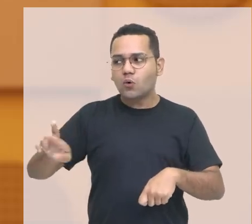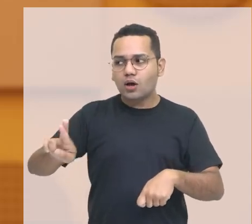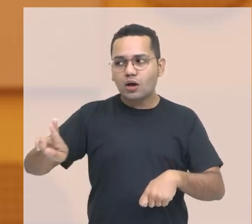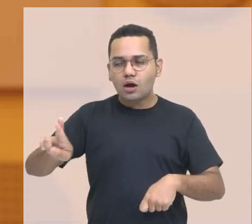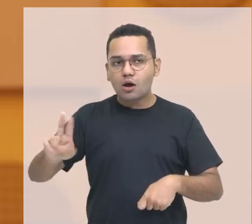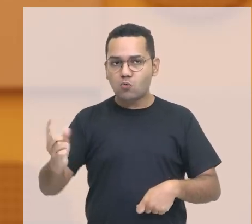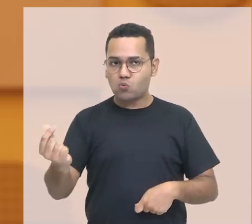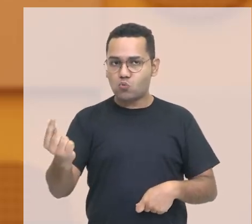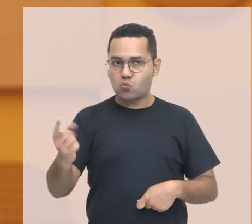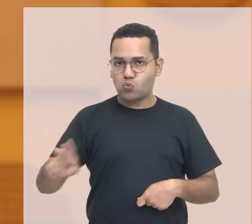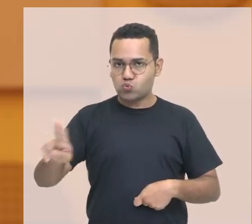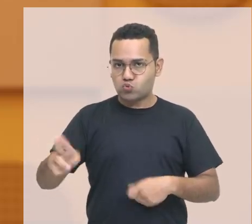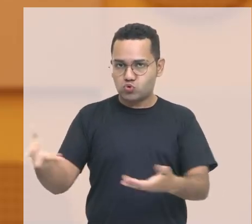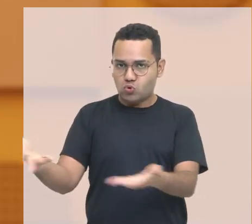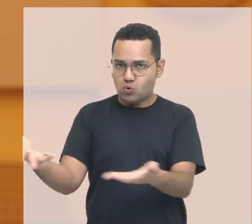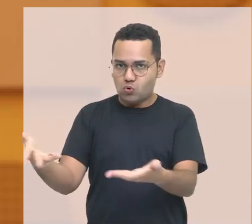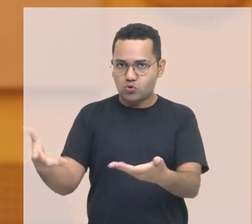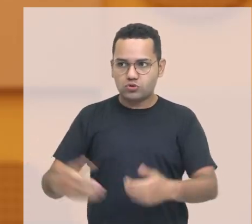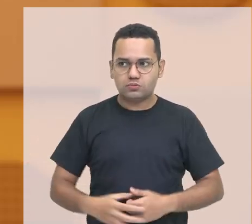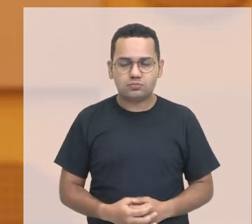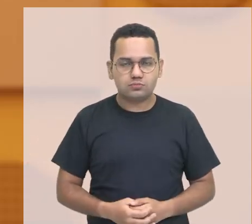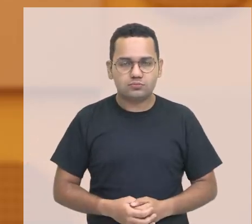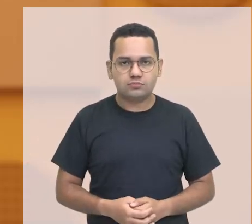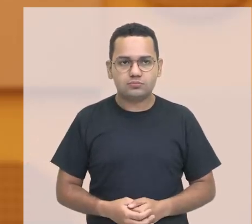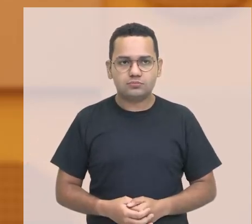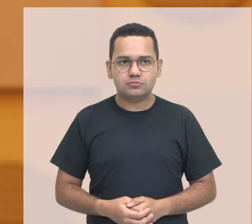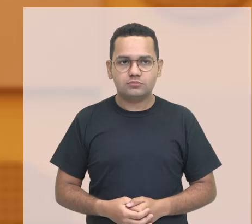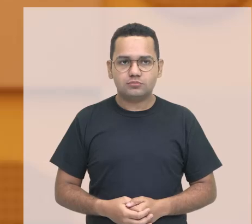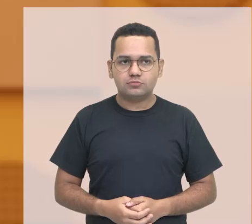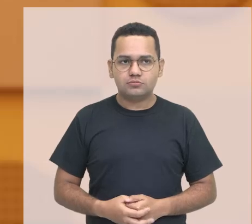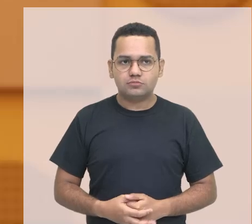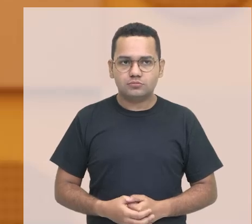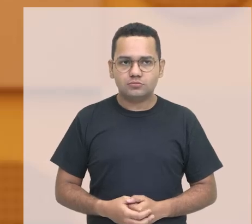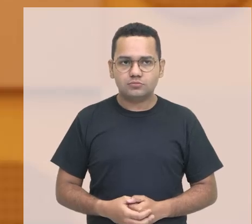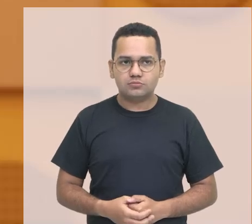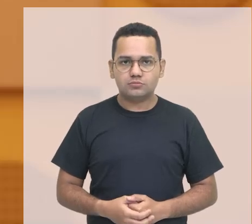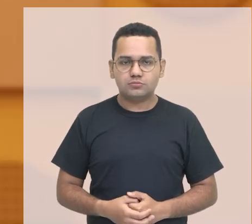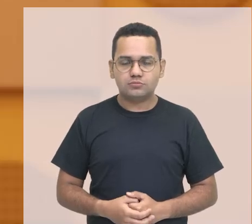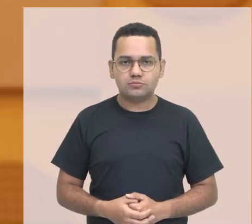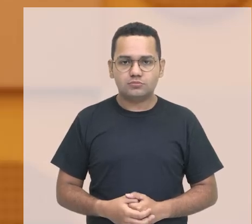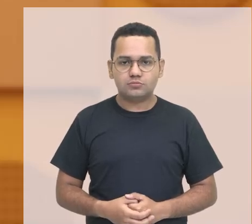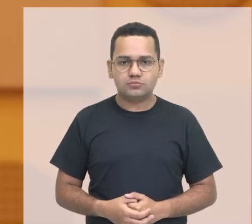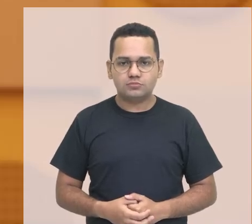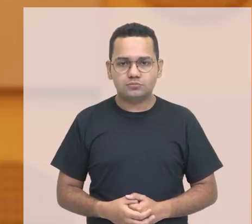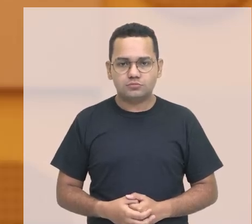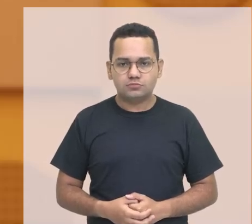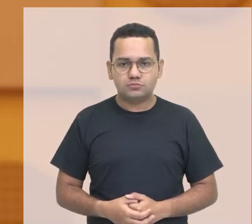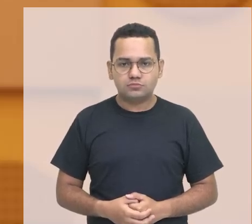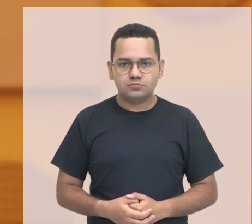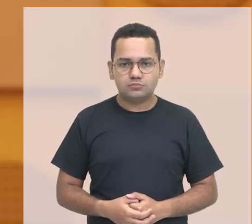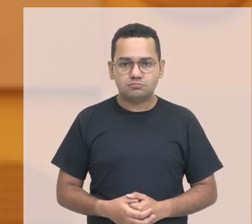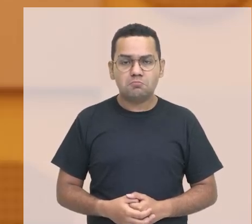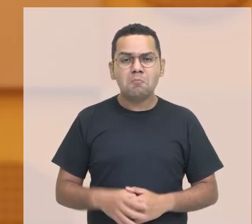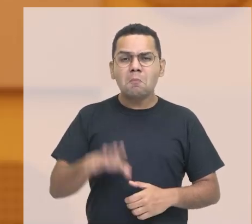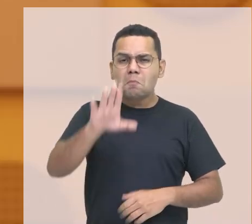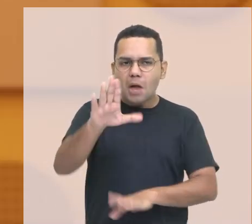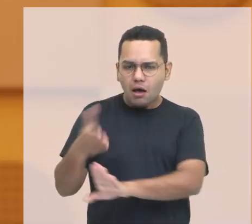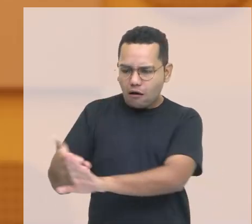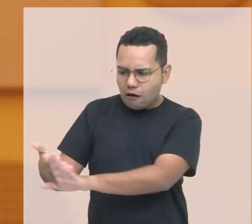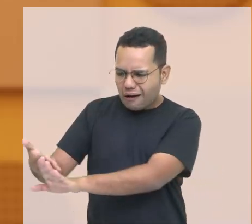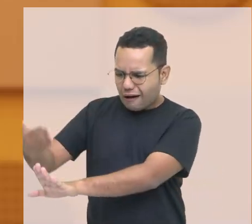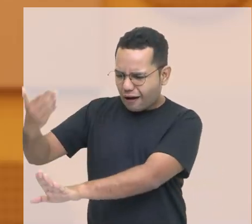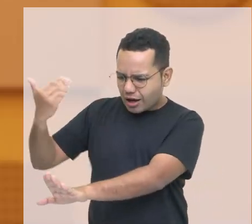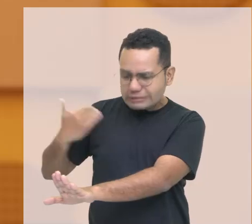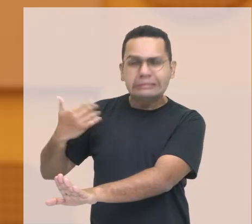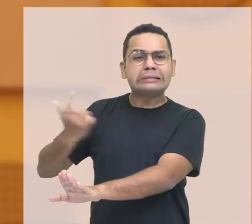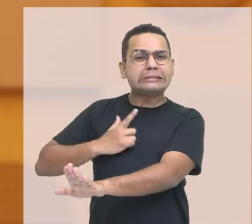nossa moeda, né, até hoje utilizada no Brasil. Depois de um período de diversas mudanças